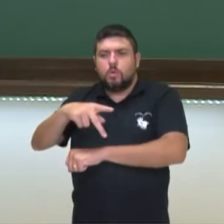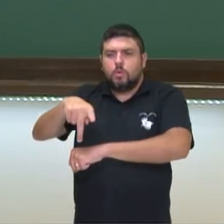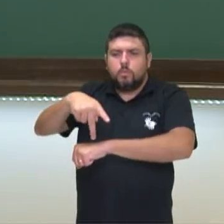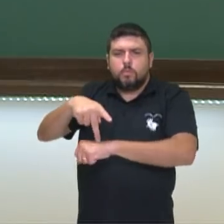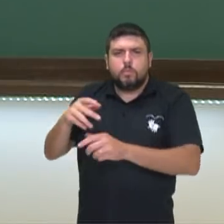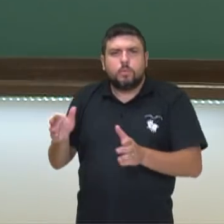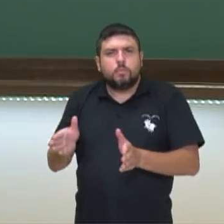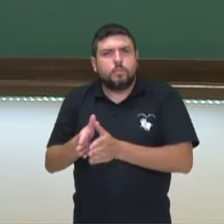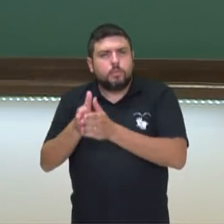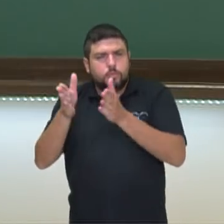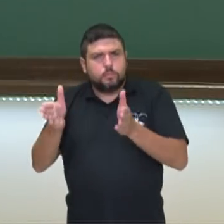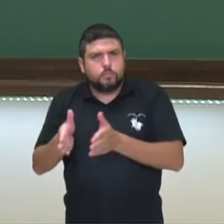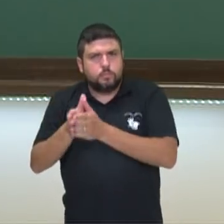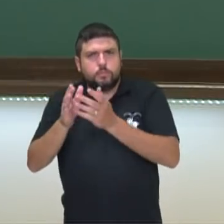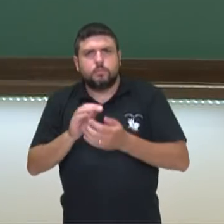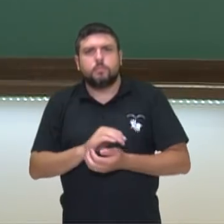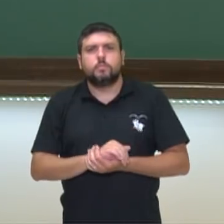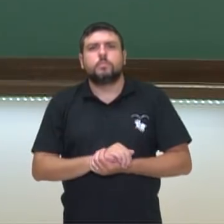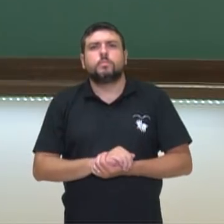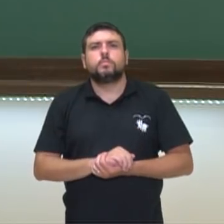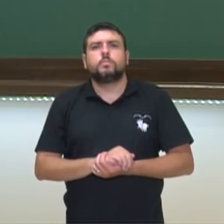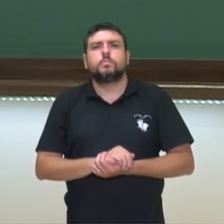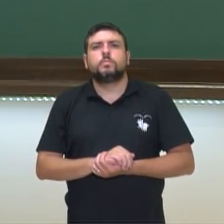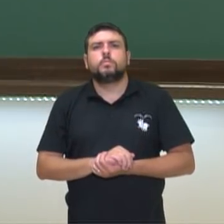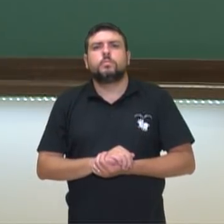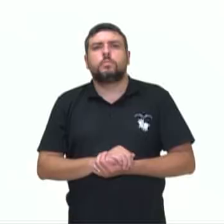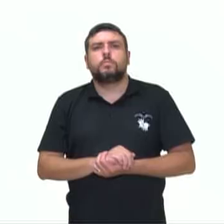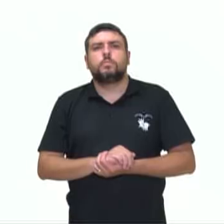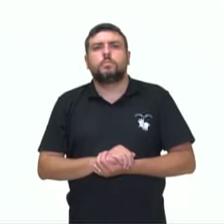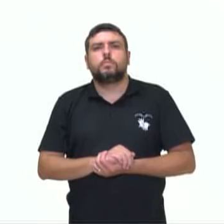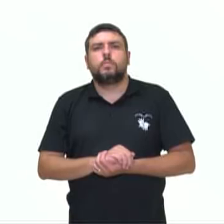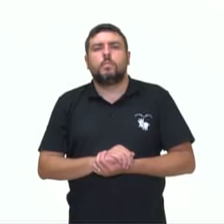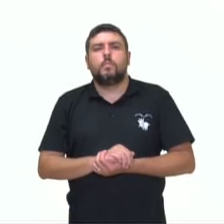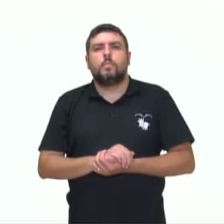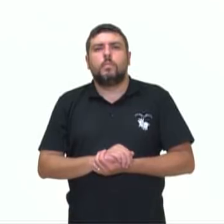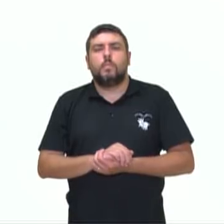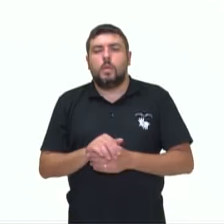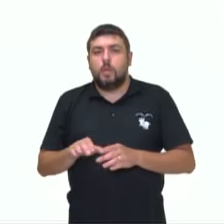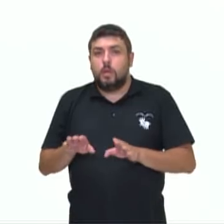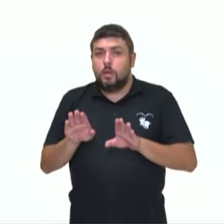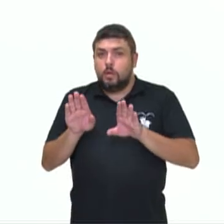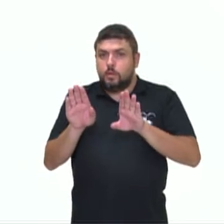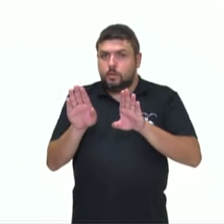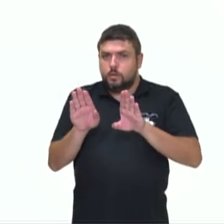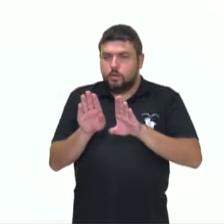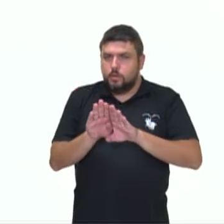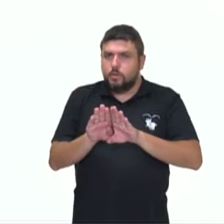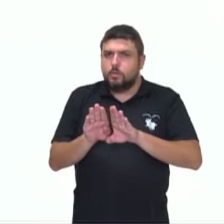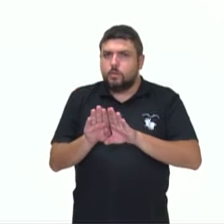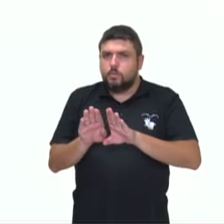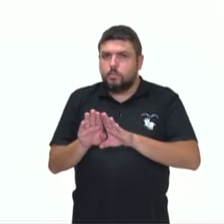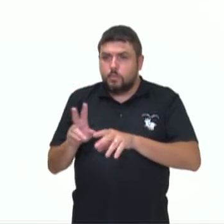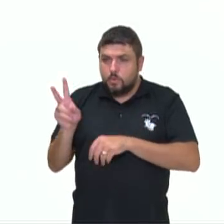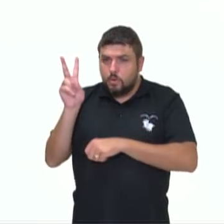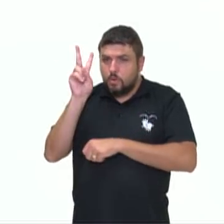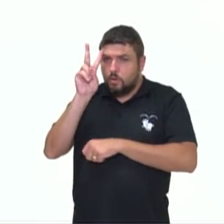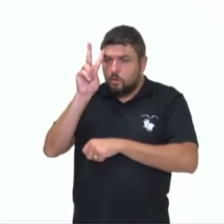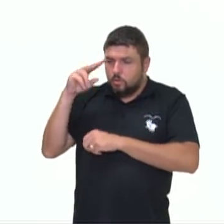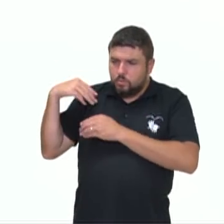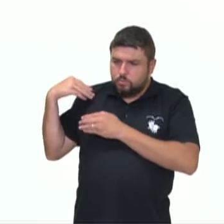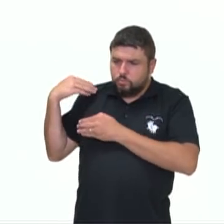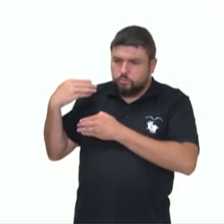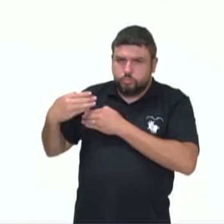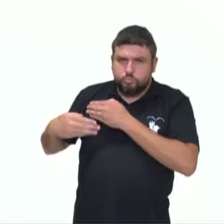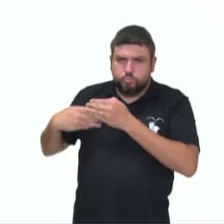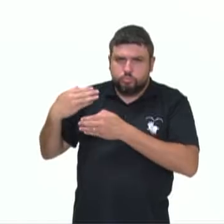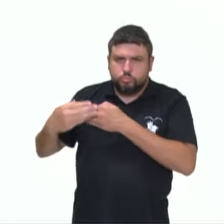mais subdesenvolvidos. Além disso, nós também já tivemos ao longo de toda a nossa história o Acordo Geral